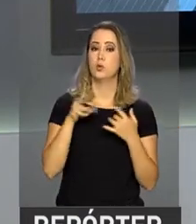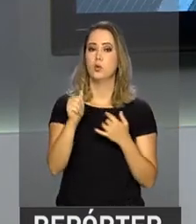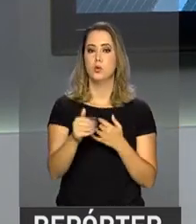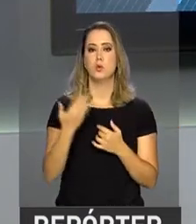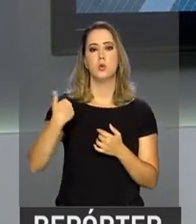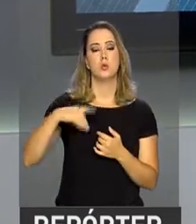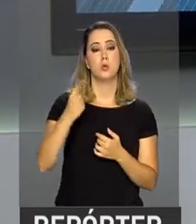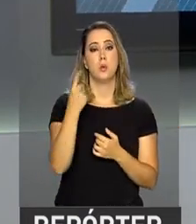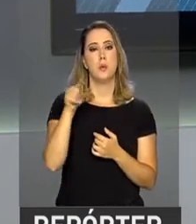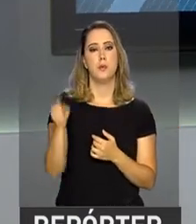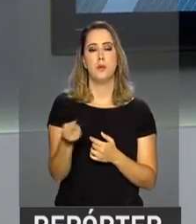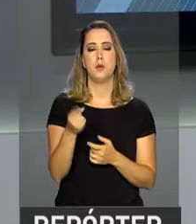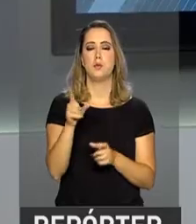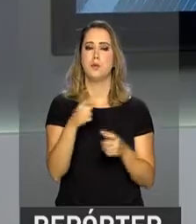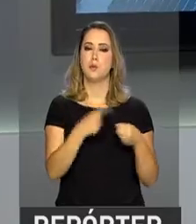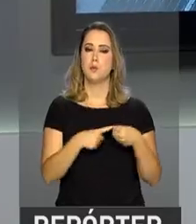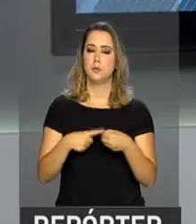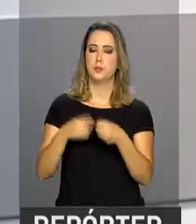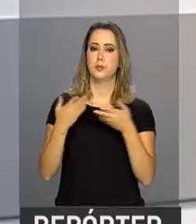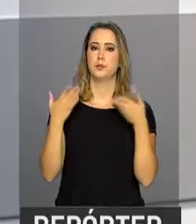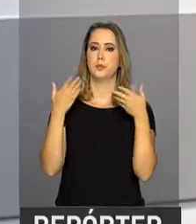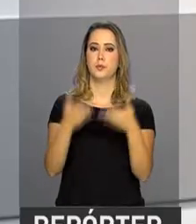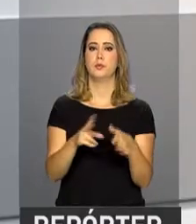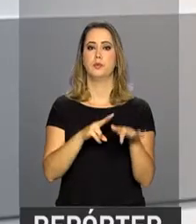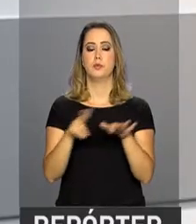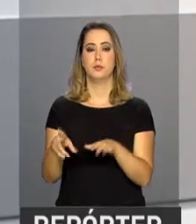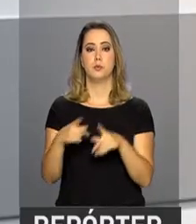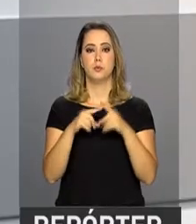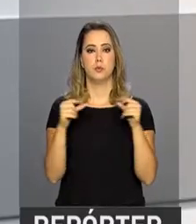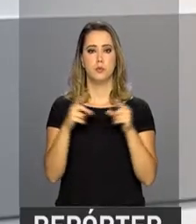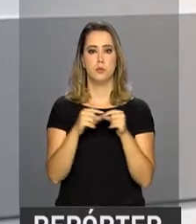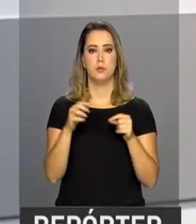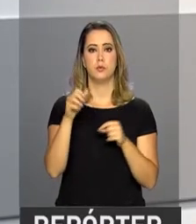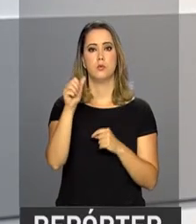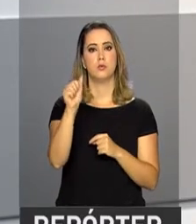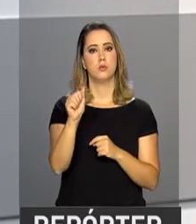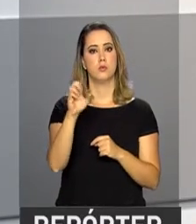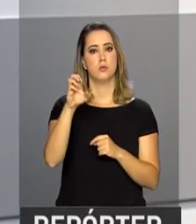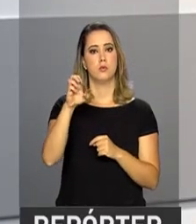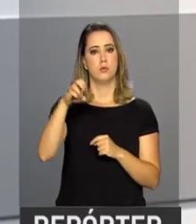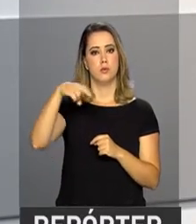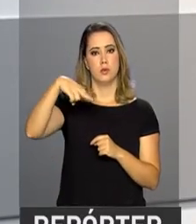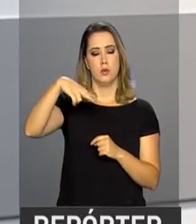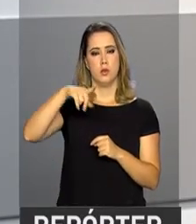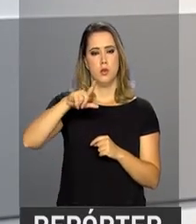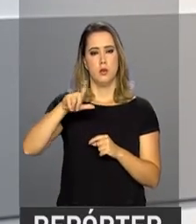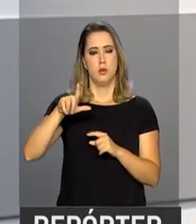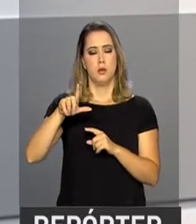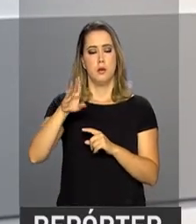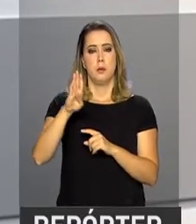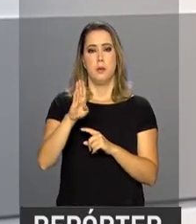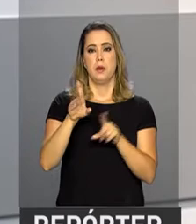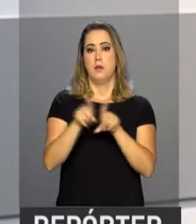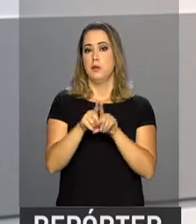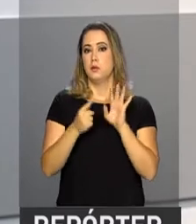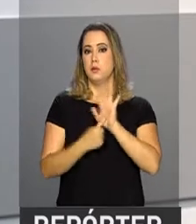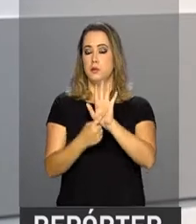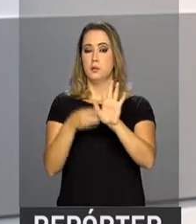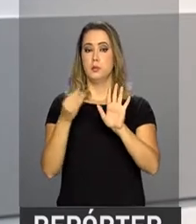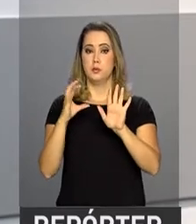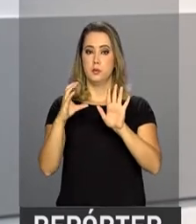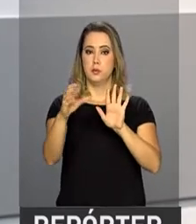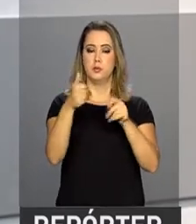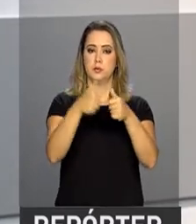todo, 1.000 cidades participam da semana. Em Brasília, a Agência Espacial Brasileira mostra como a ciência está presente